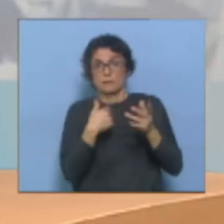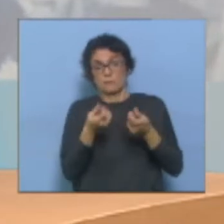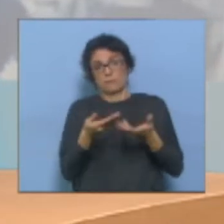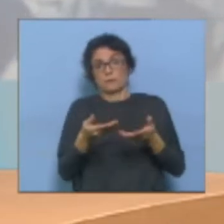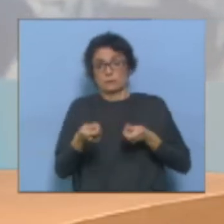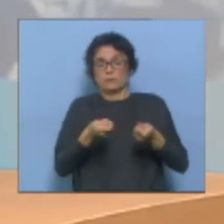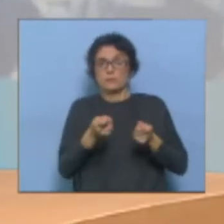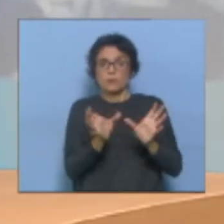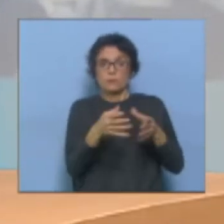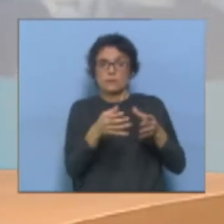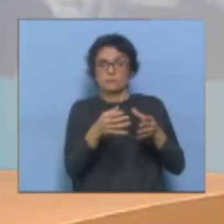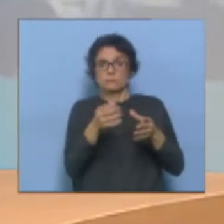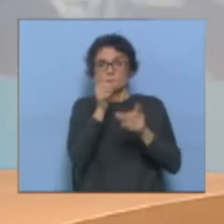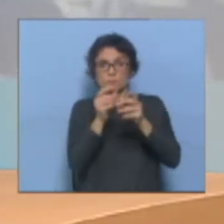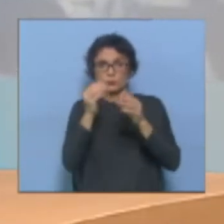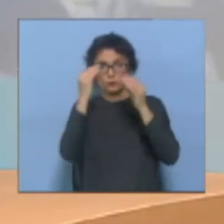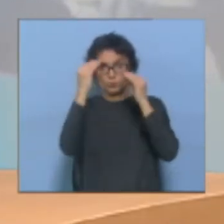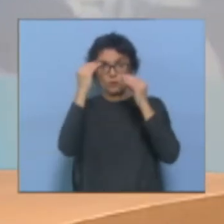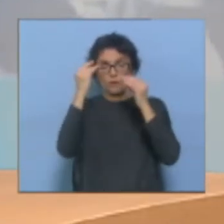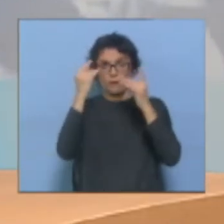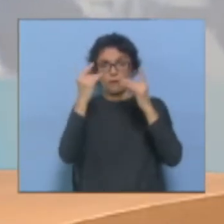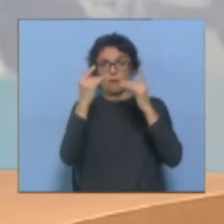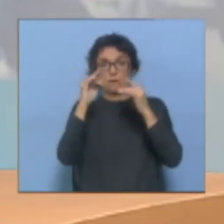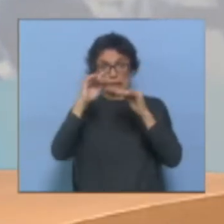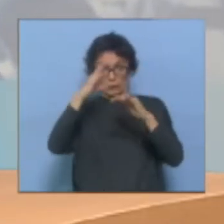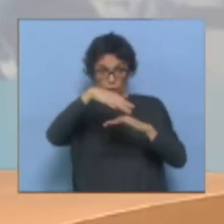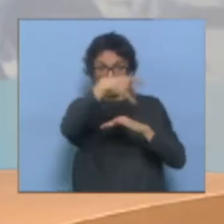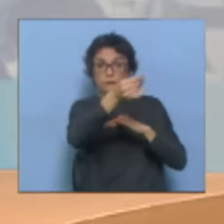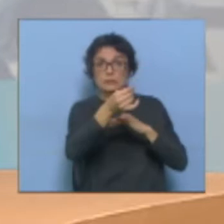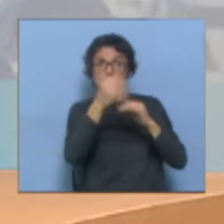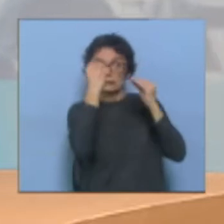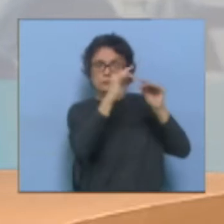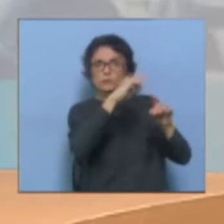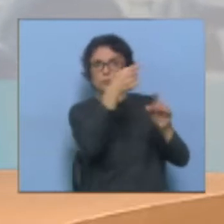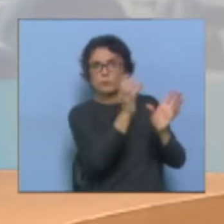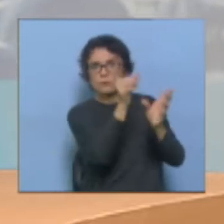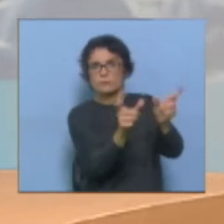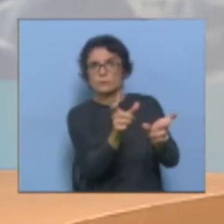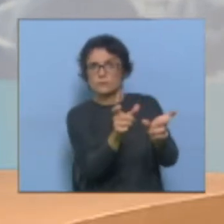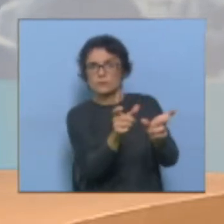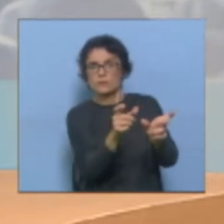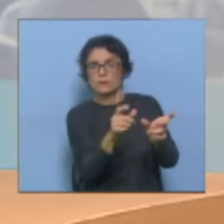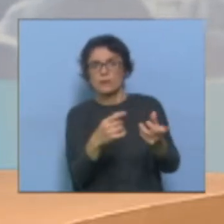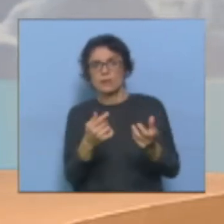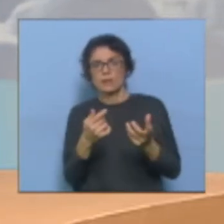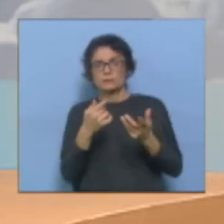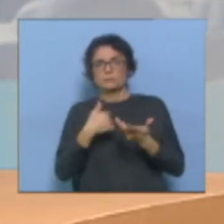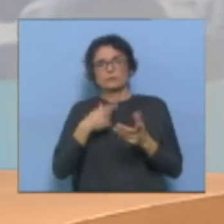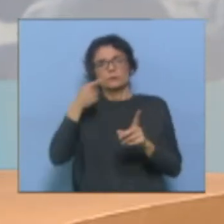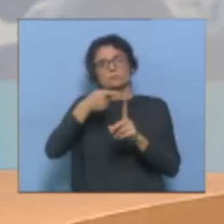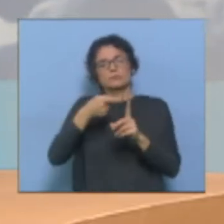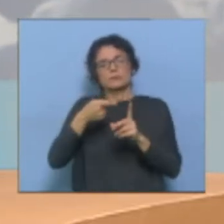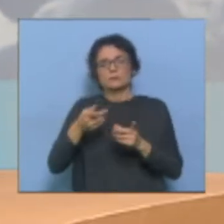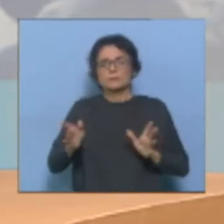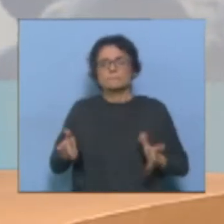fazer esse discernimento, ou até numa pastoral vocacional de ajudar outros jovens a conhecer-se